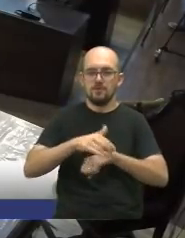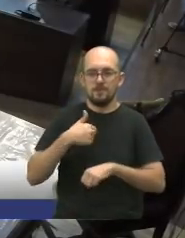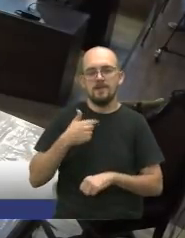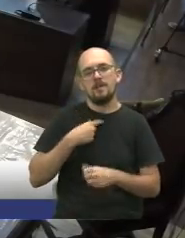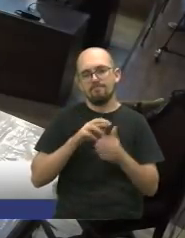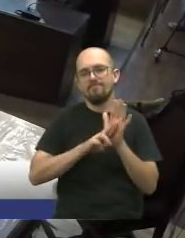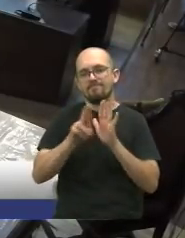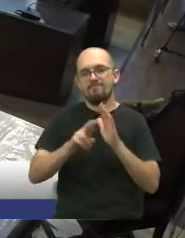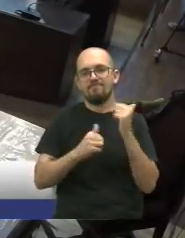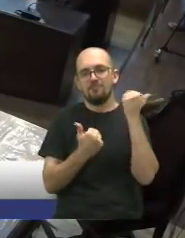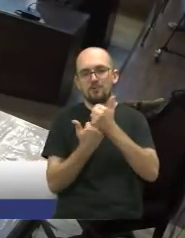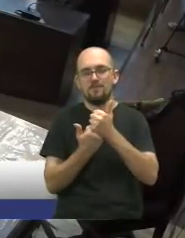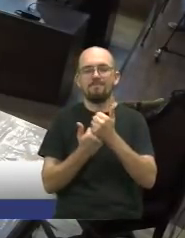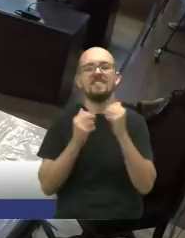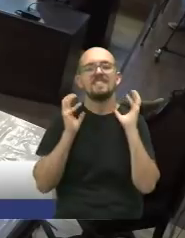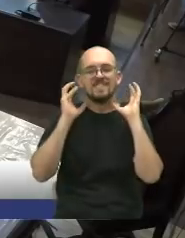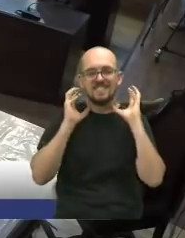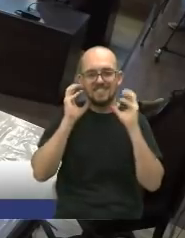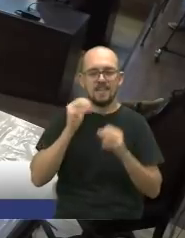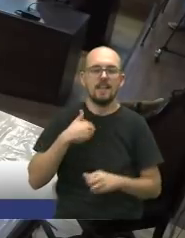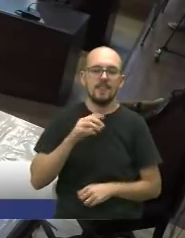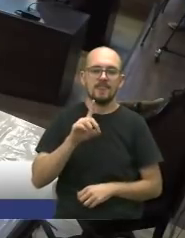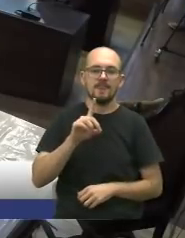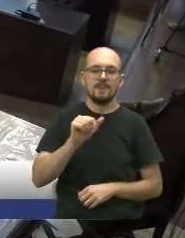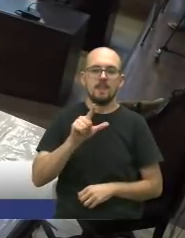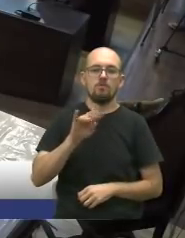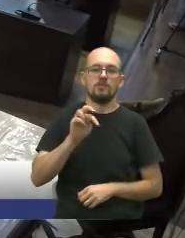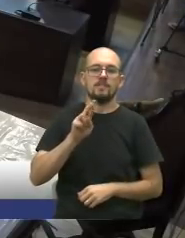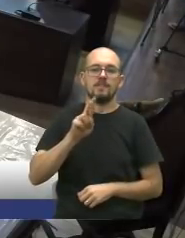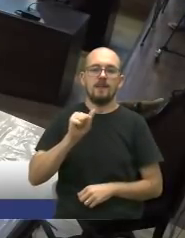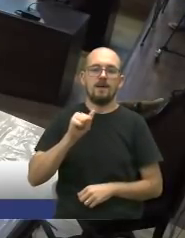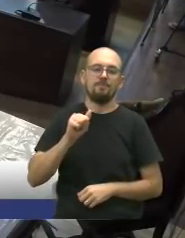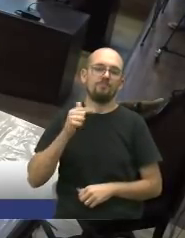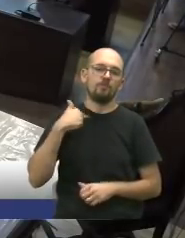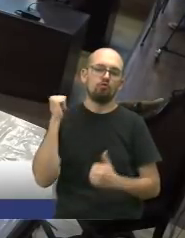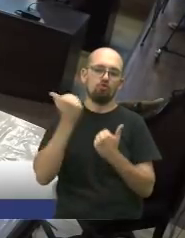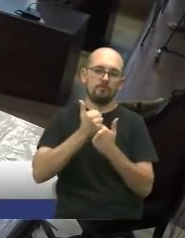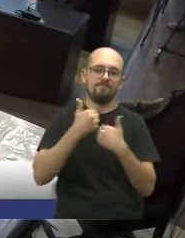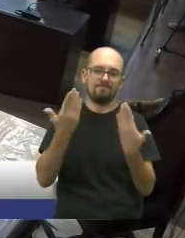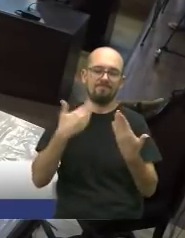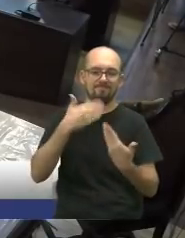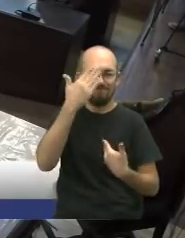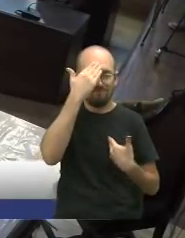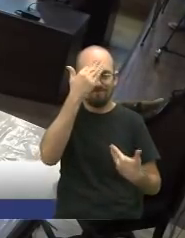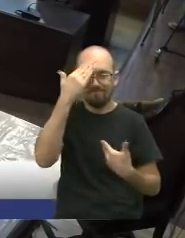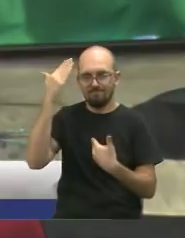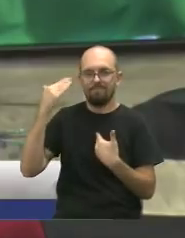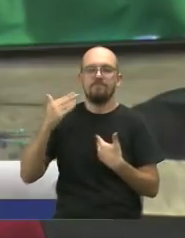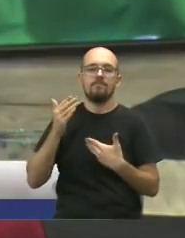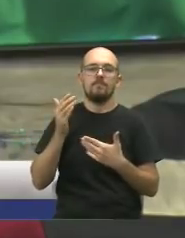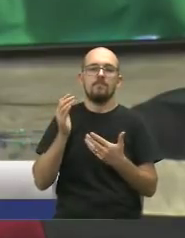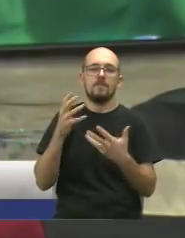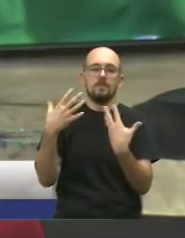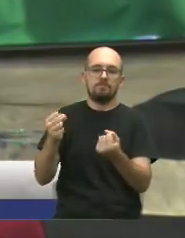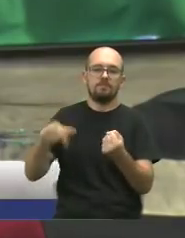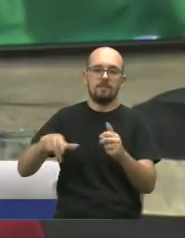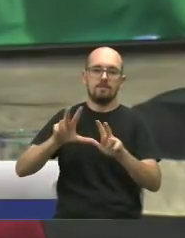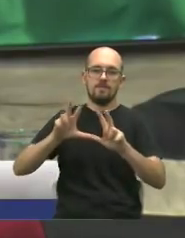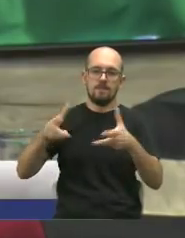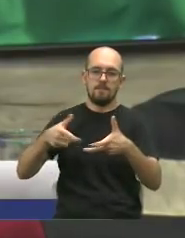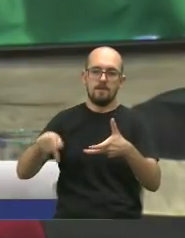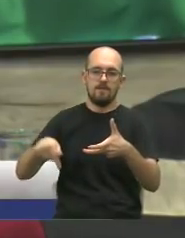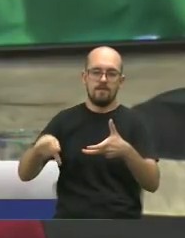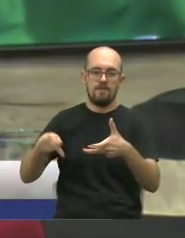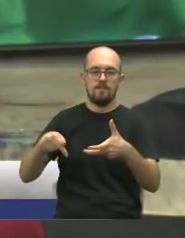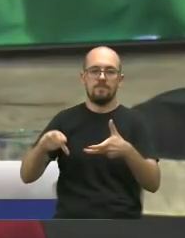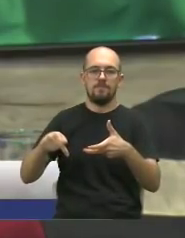da Altira, Piragini Tumolo, eu queria agradecer aqui a colaboração da Câmara Municipal,